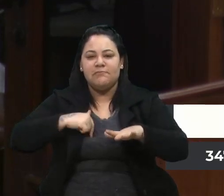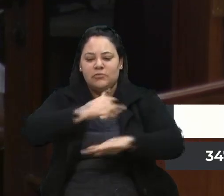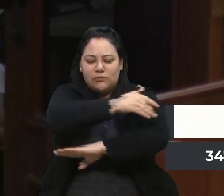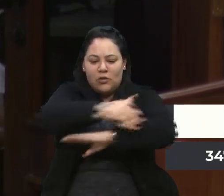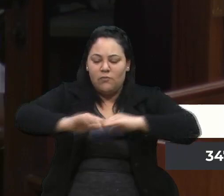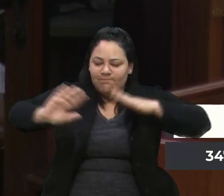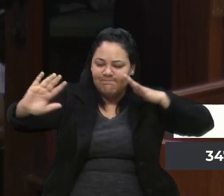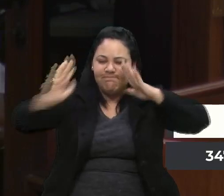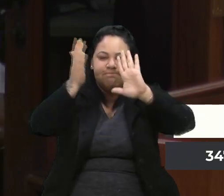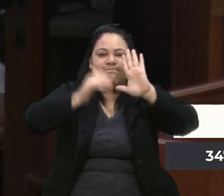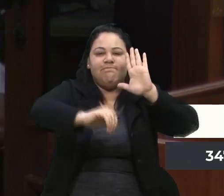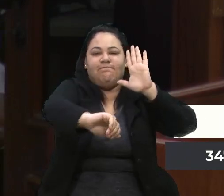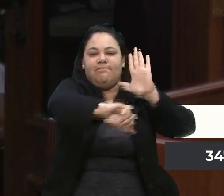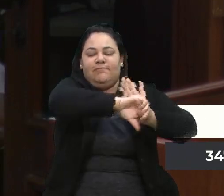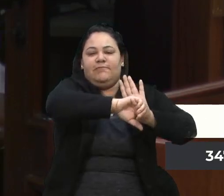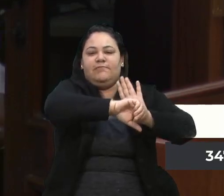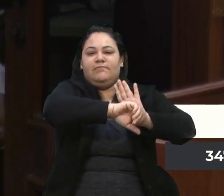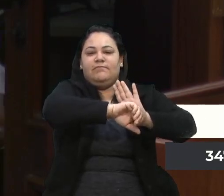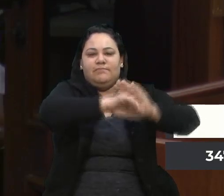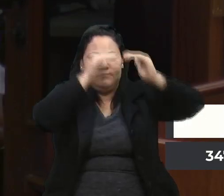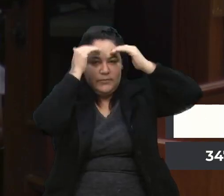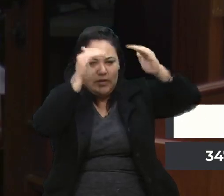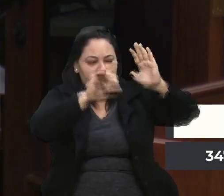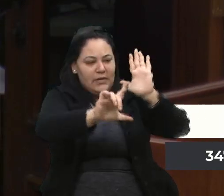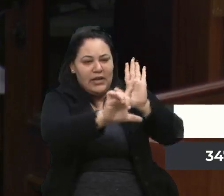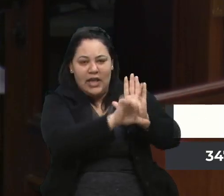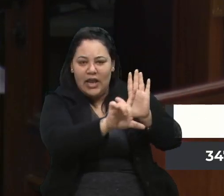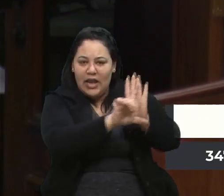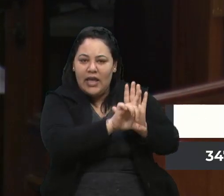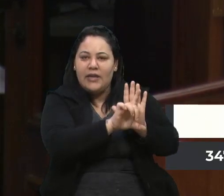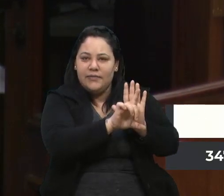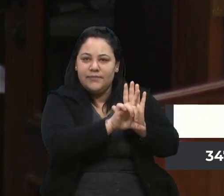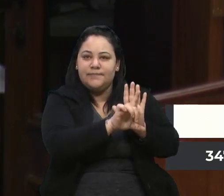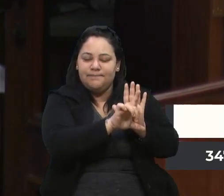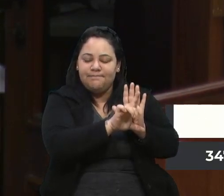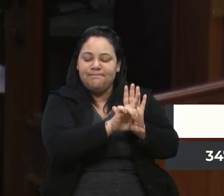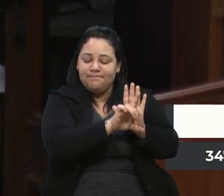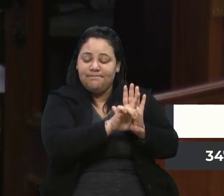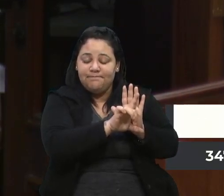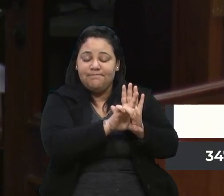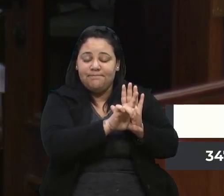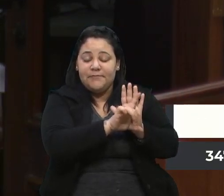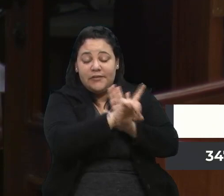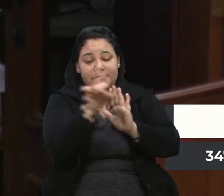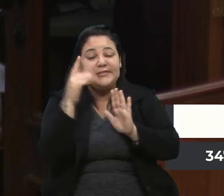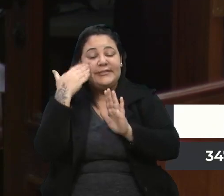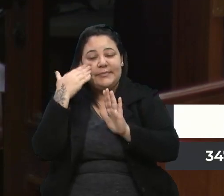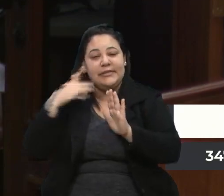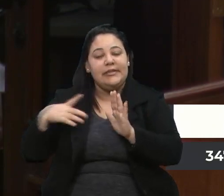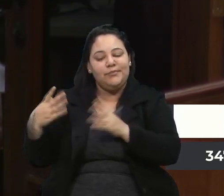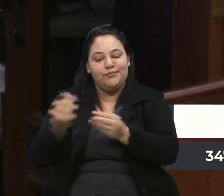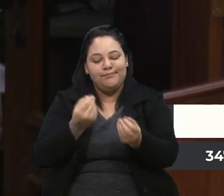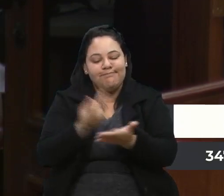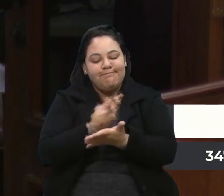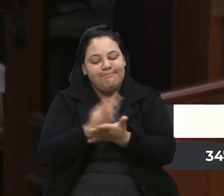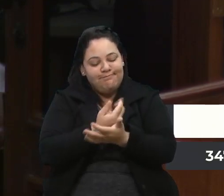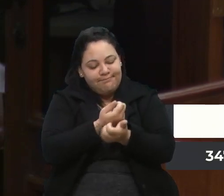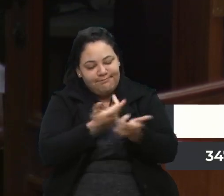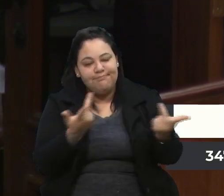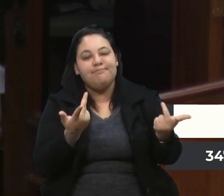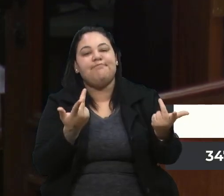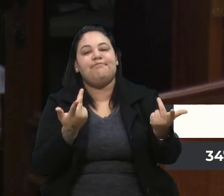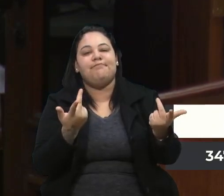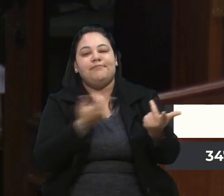crime, fazendo ser cumpridas as leis, mesmo com todas as mazelas que os senhores e senhoras aqui bem conhecem. Só para